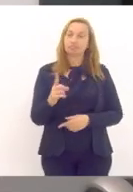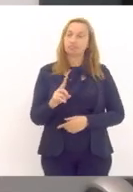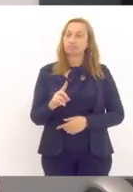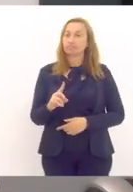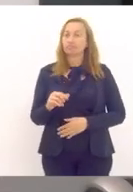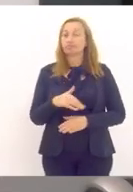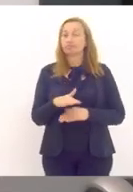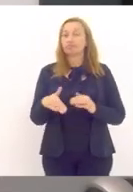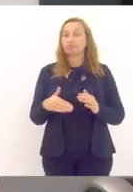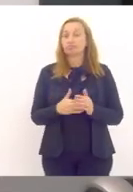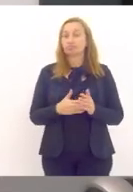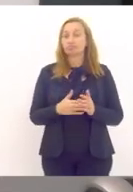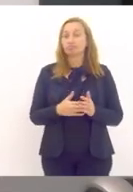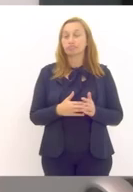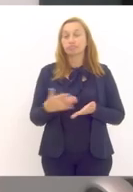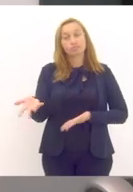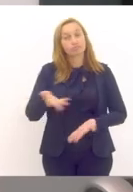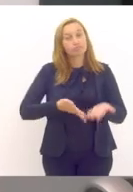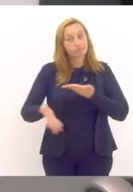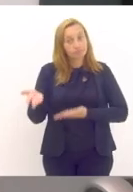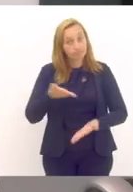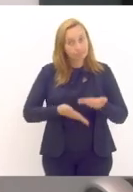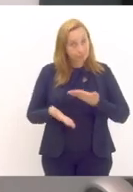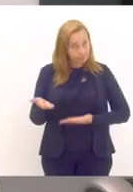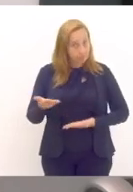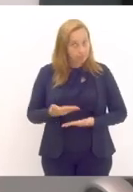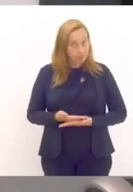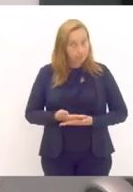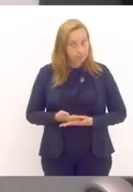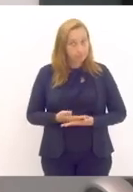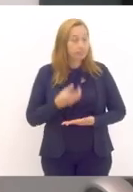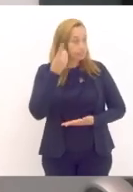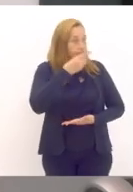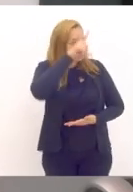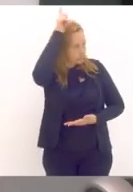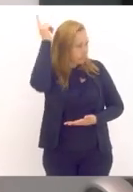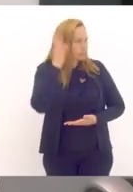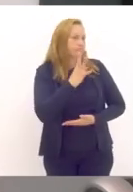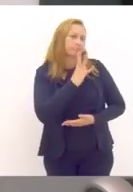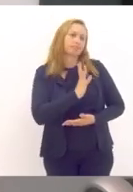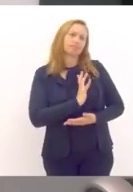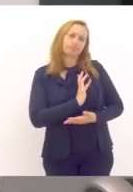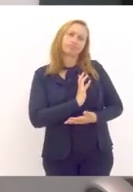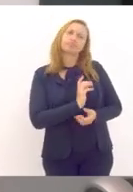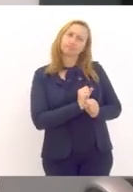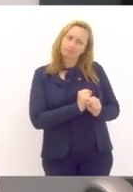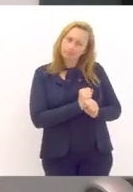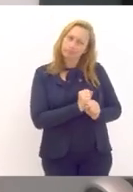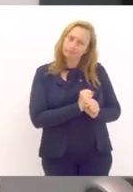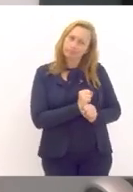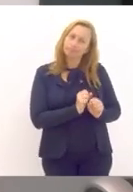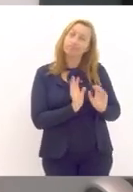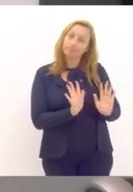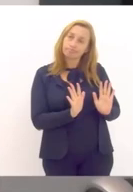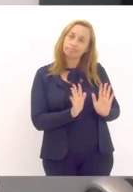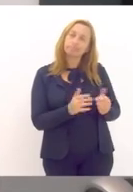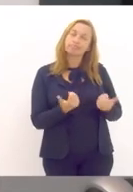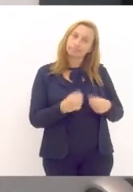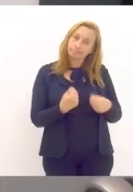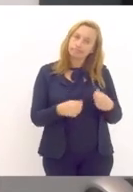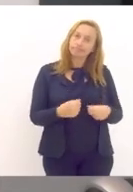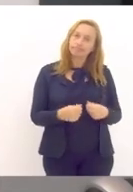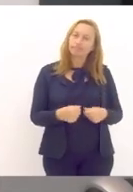todas heterodoxas. Luiz Paulo, que já me conhece há bastante tempo, conhece. Enfim, é preciso que a